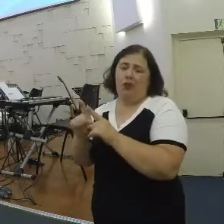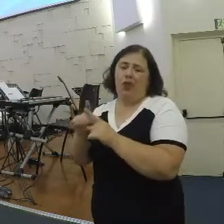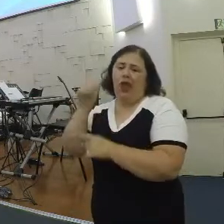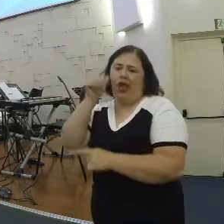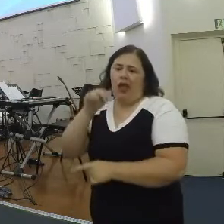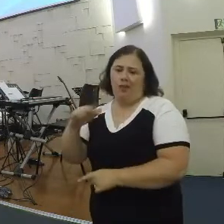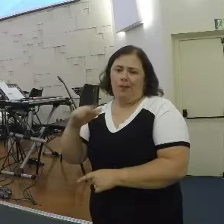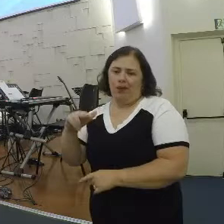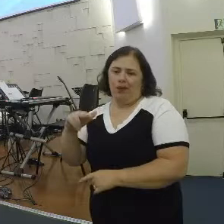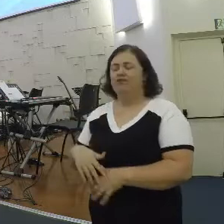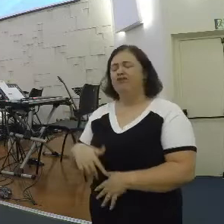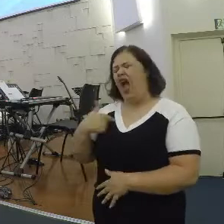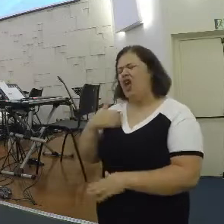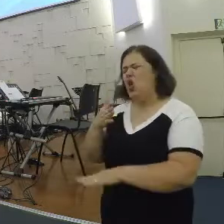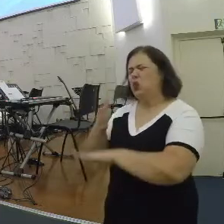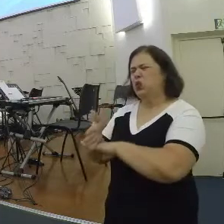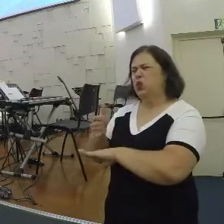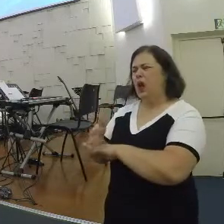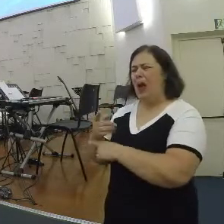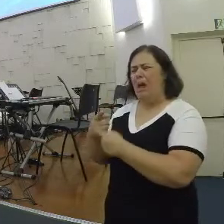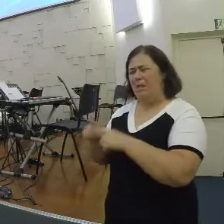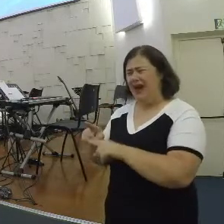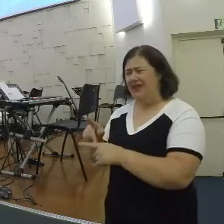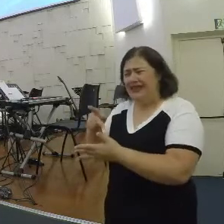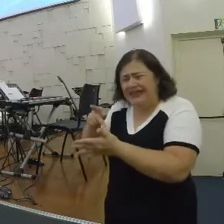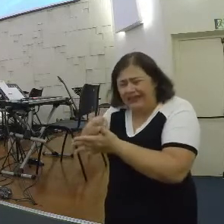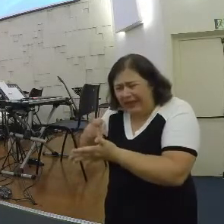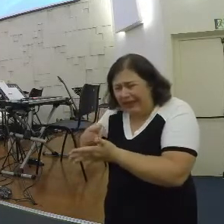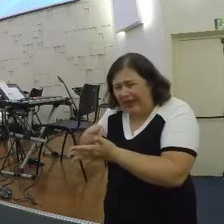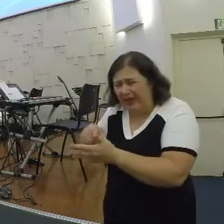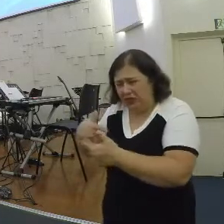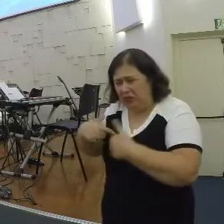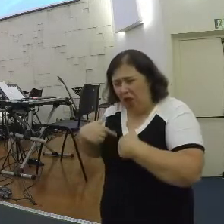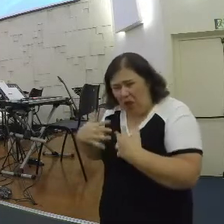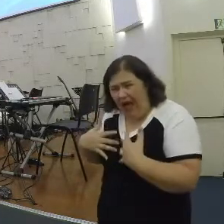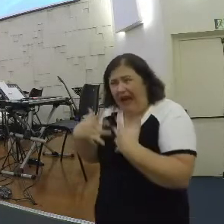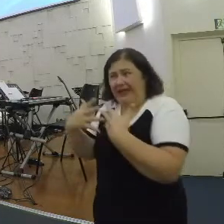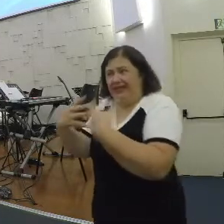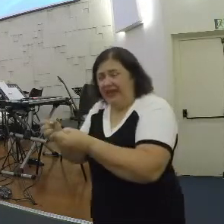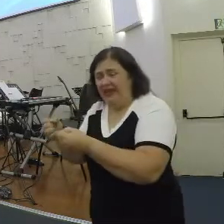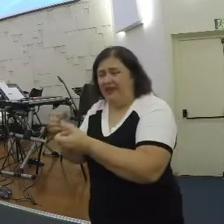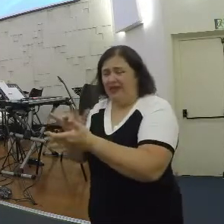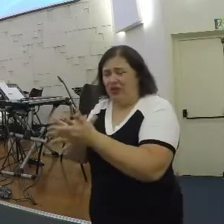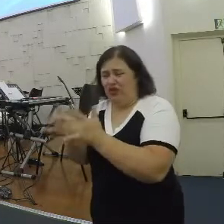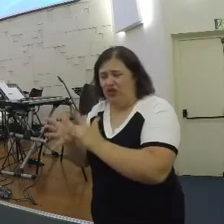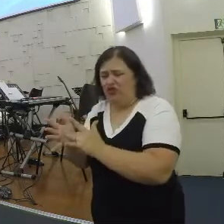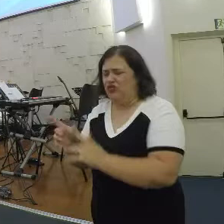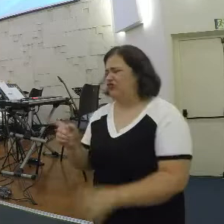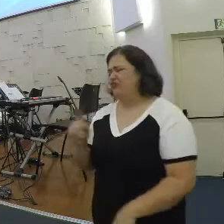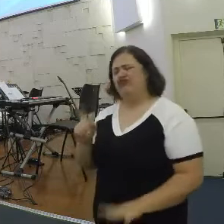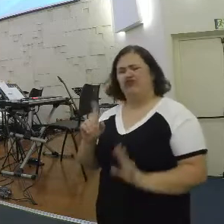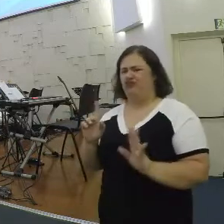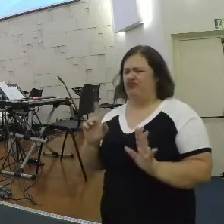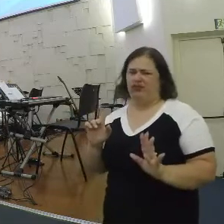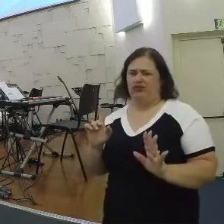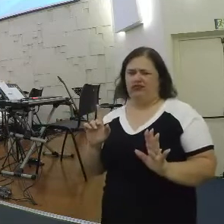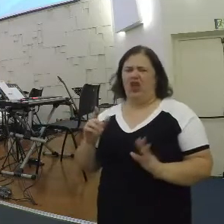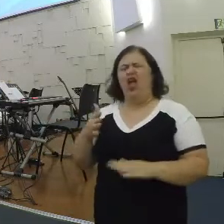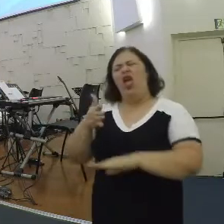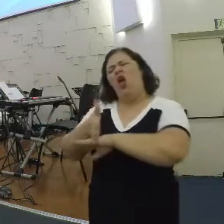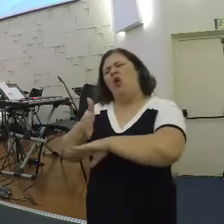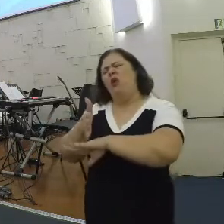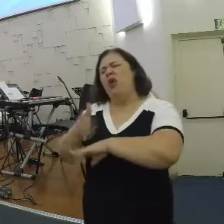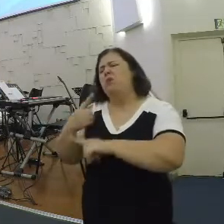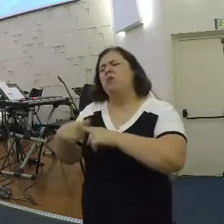de verdade eu nunca fui uma convertida. Meus irmãos, na universidade ela conheceu um